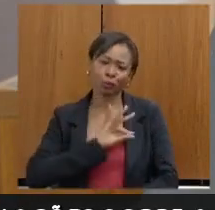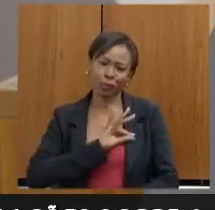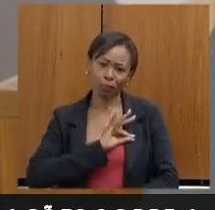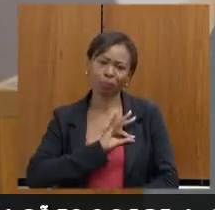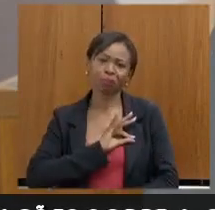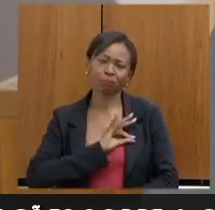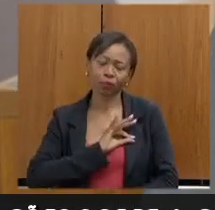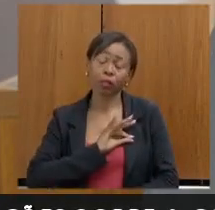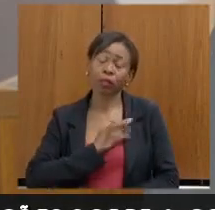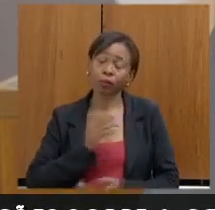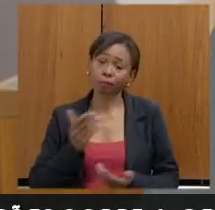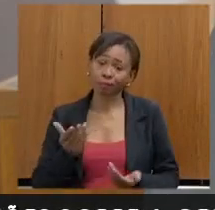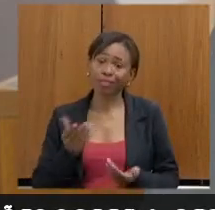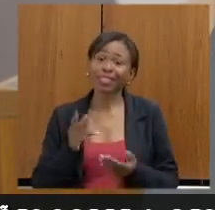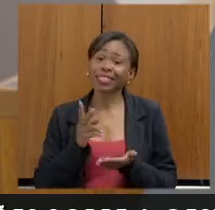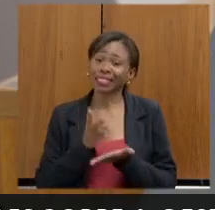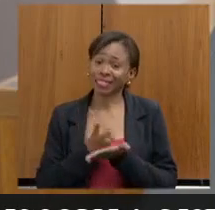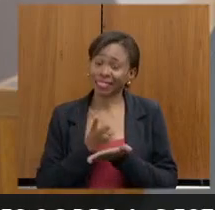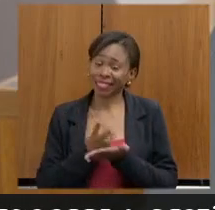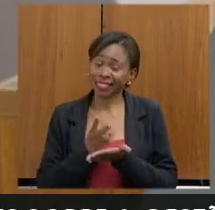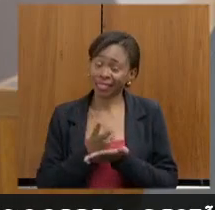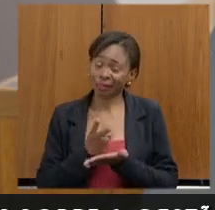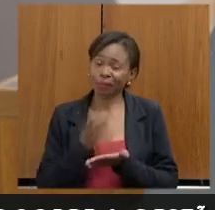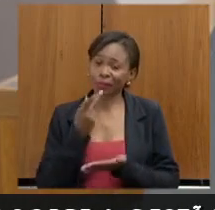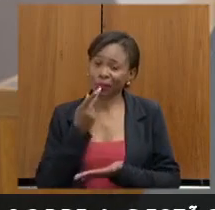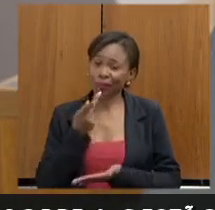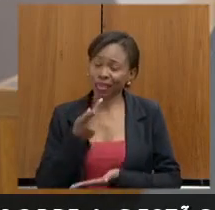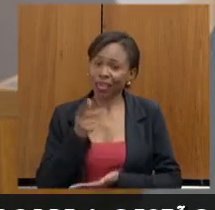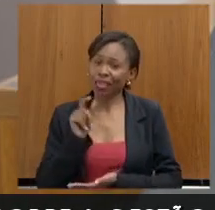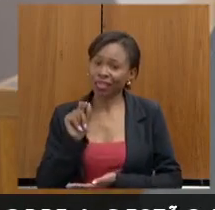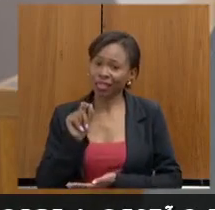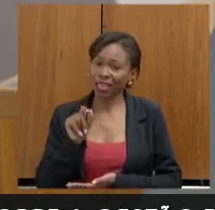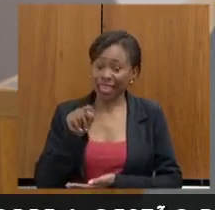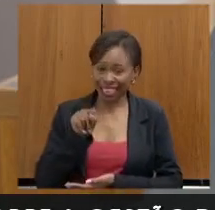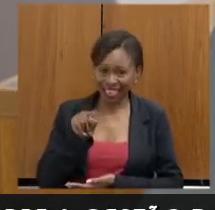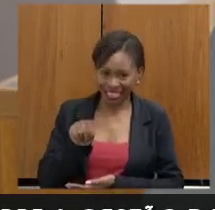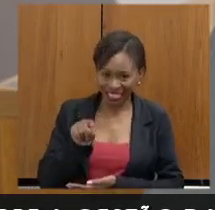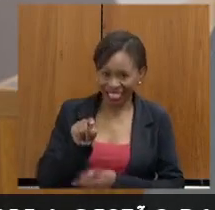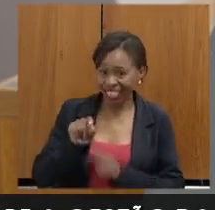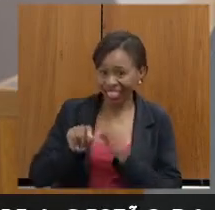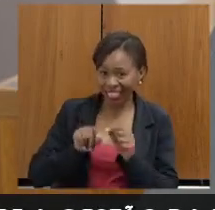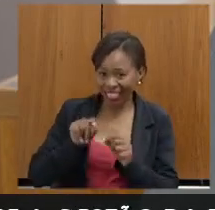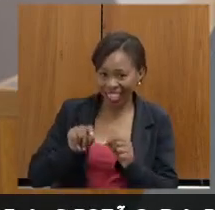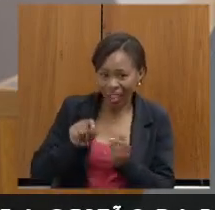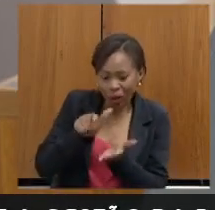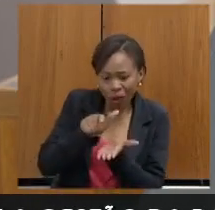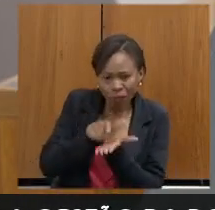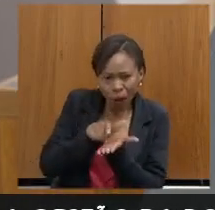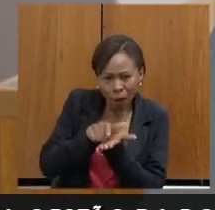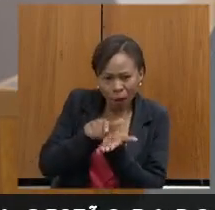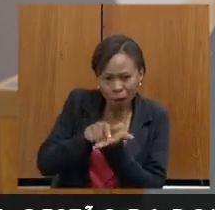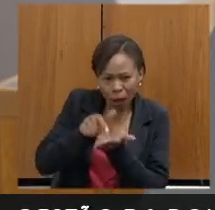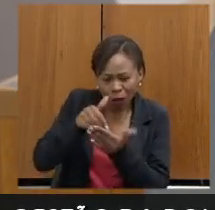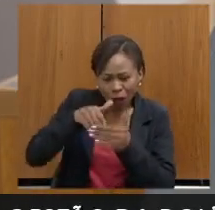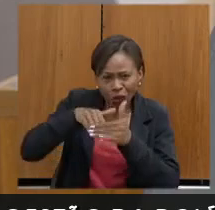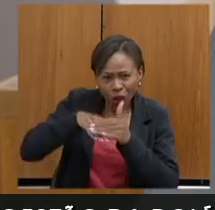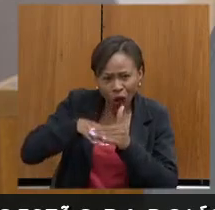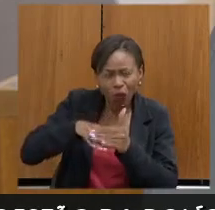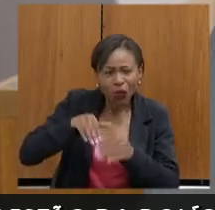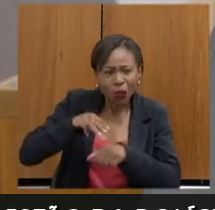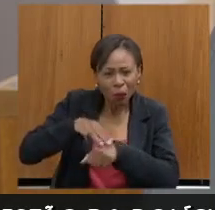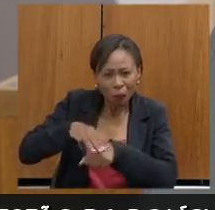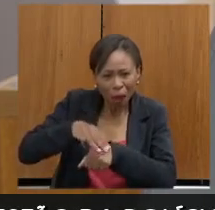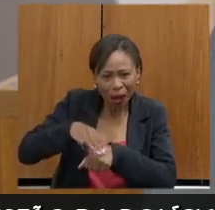sempre também né Eu sempre gosto de registrar com o envelope Zinho Pardo com um ofício solicitando